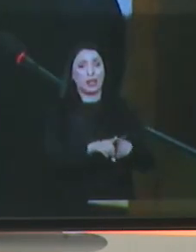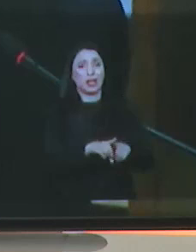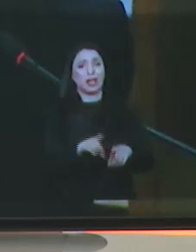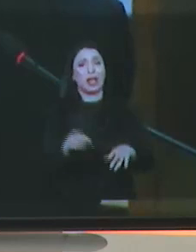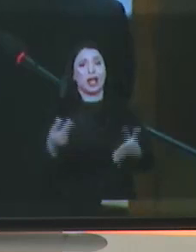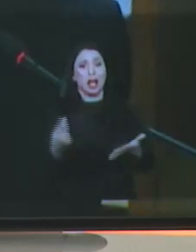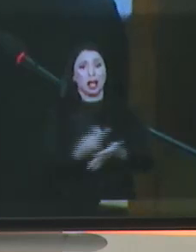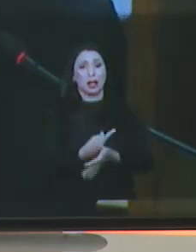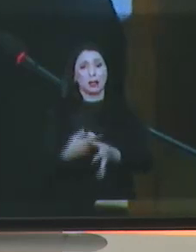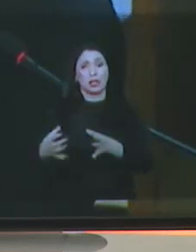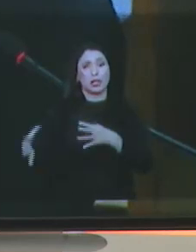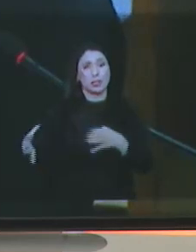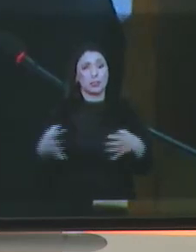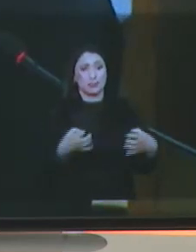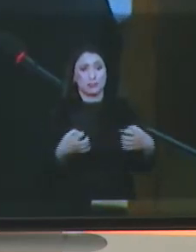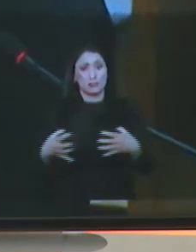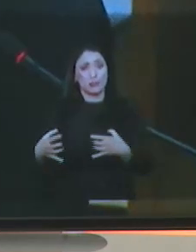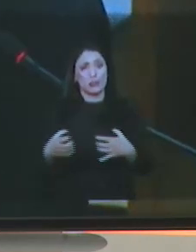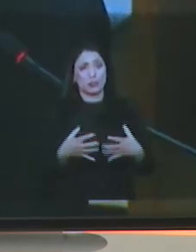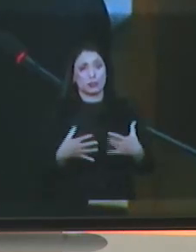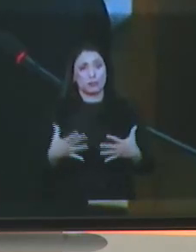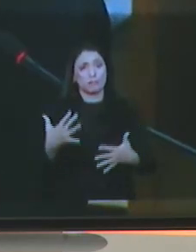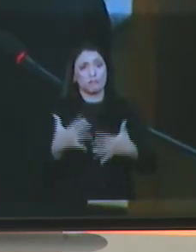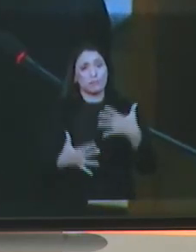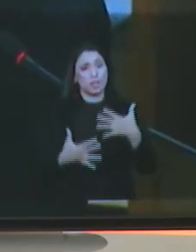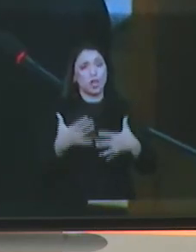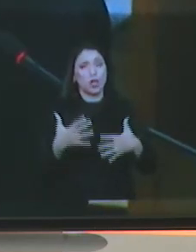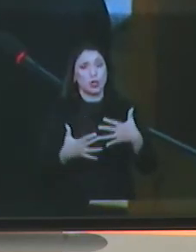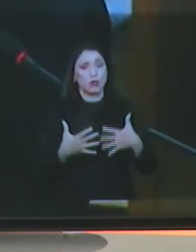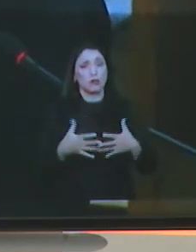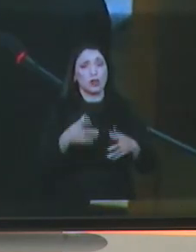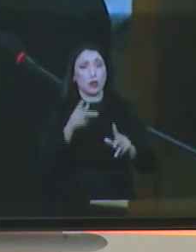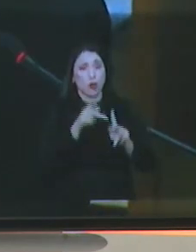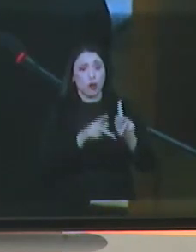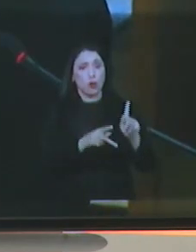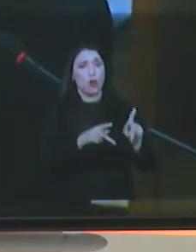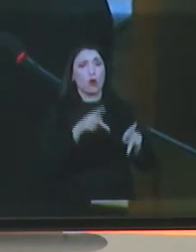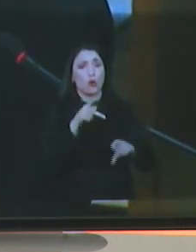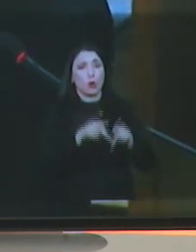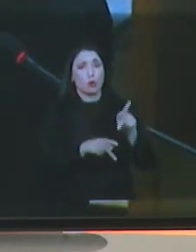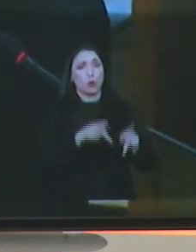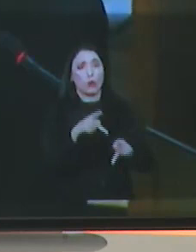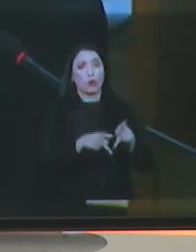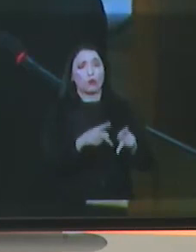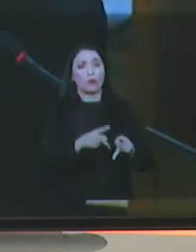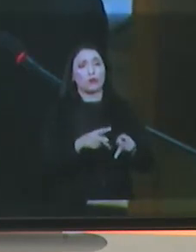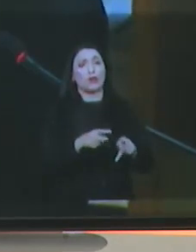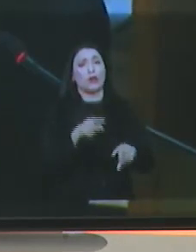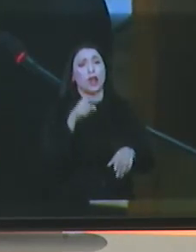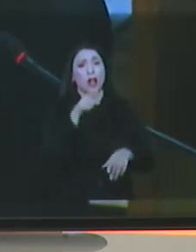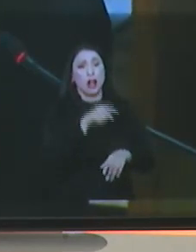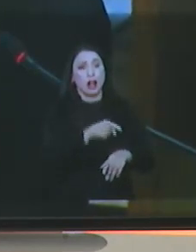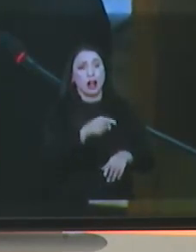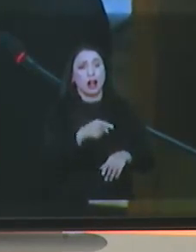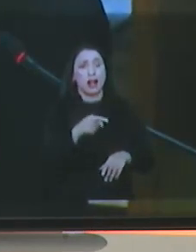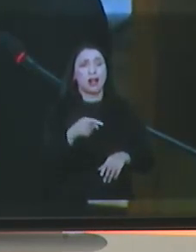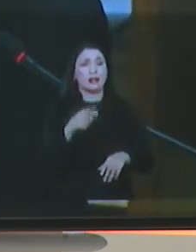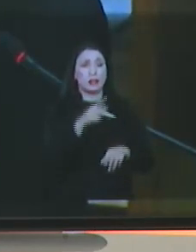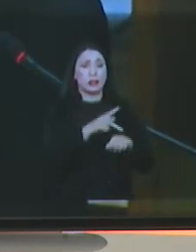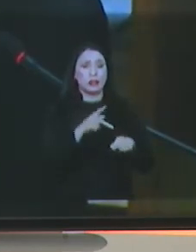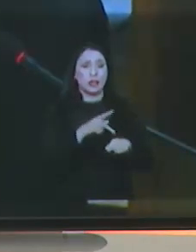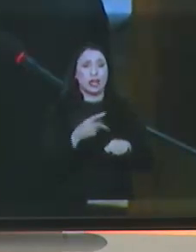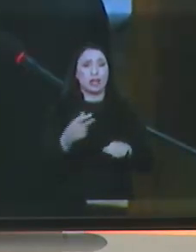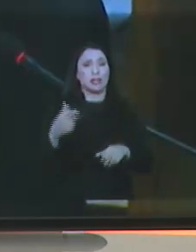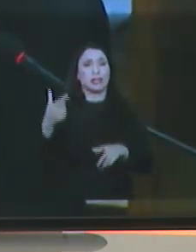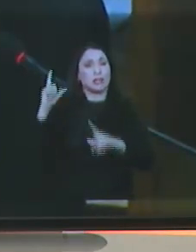é reserva indígena, não dá para fazer nada em cima dessa terra. Nem os pobres indígenas conseguem trabalhar em cima dela, porque